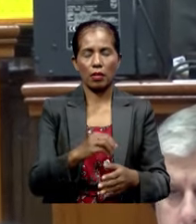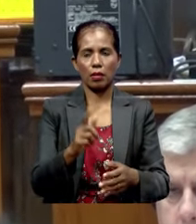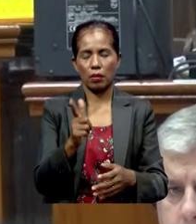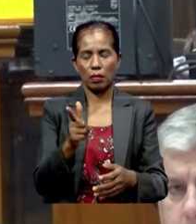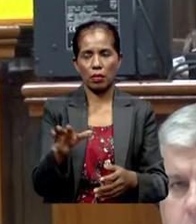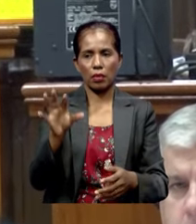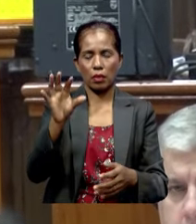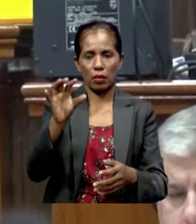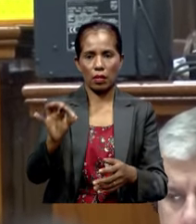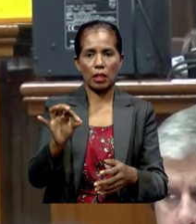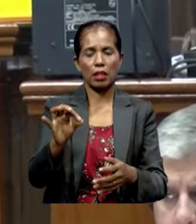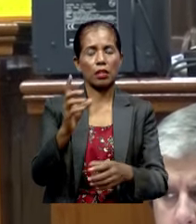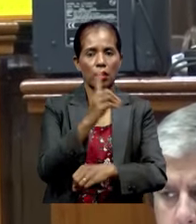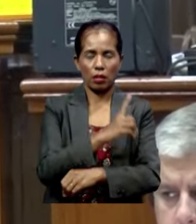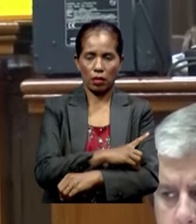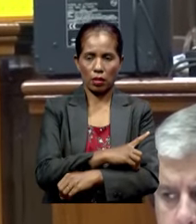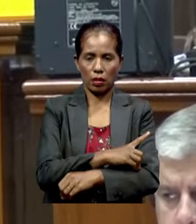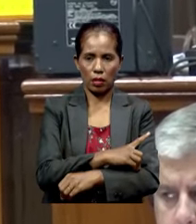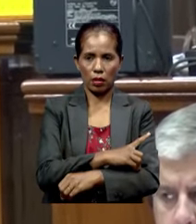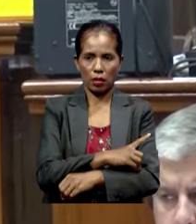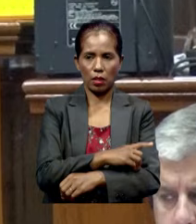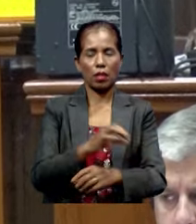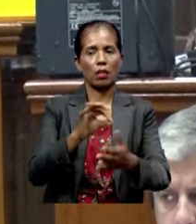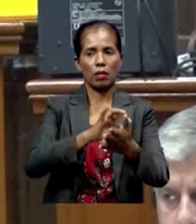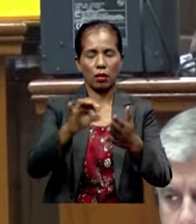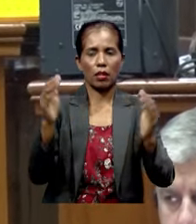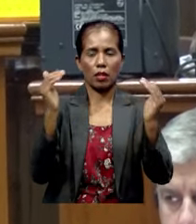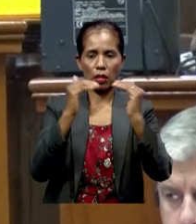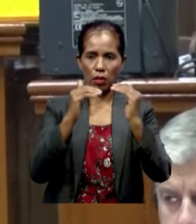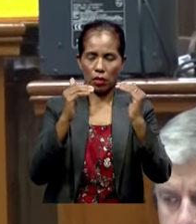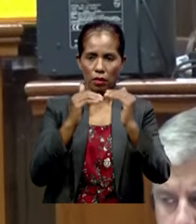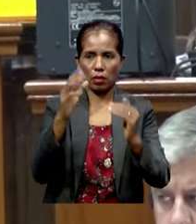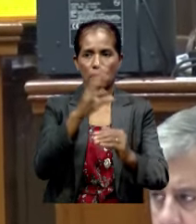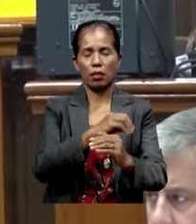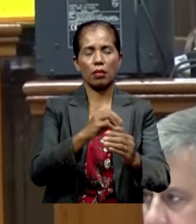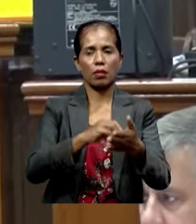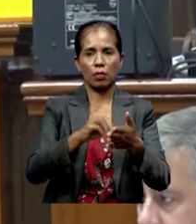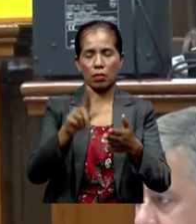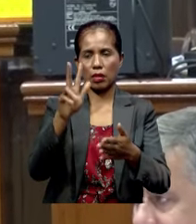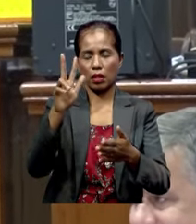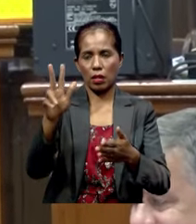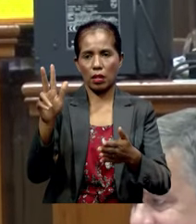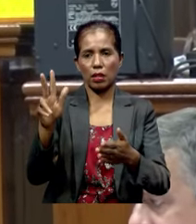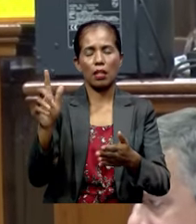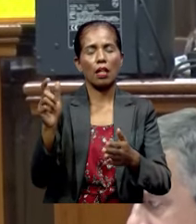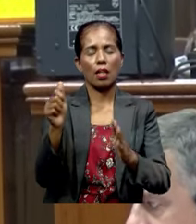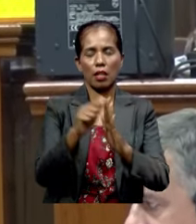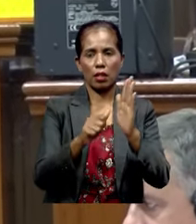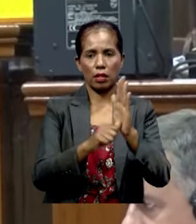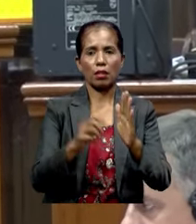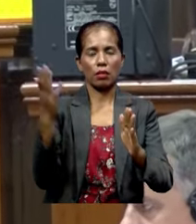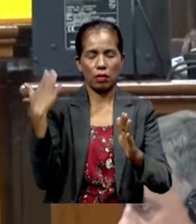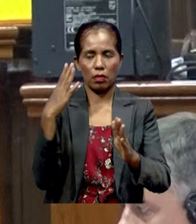dias prorrogável, a contar da reunião a que se refere o número 3 do artigo anterior, e elaborar